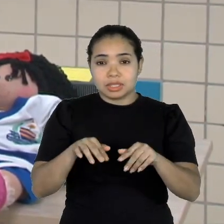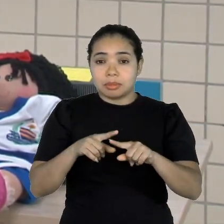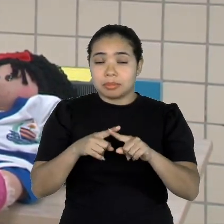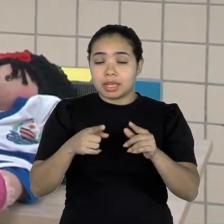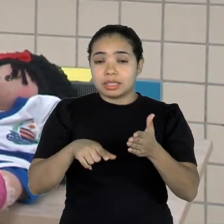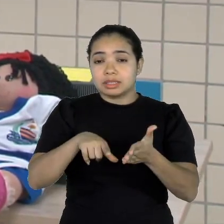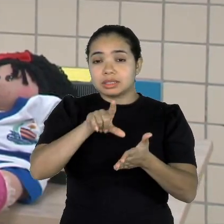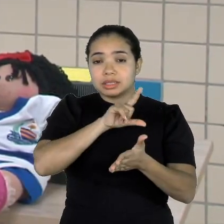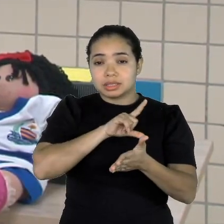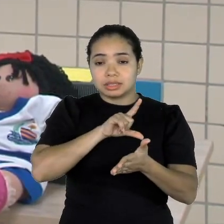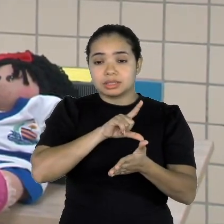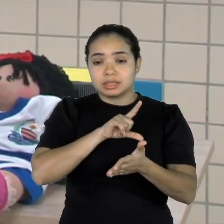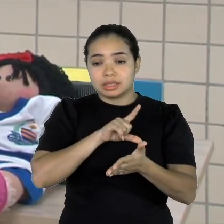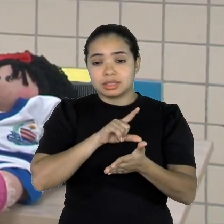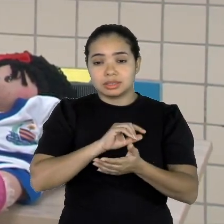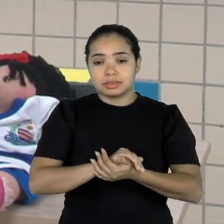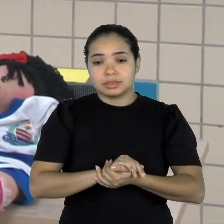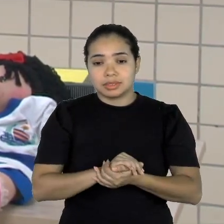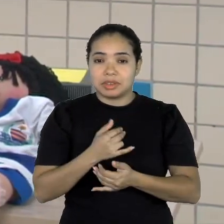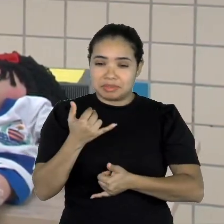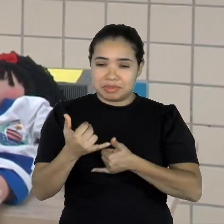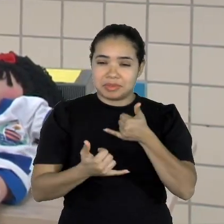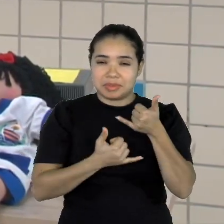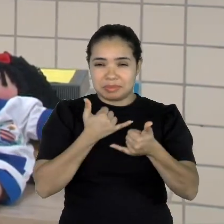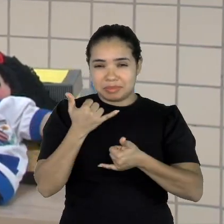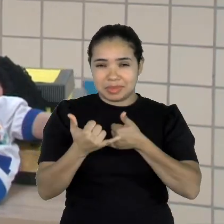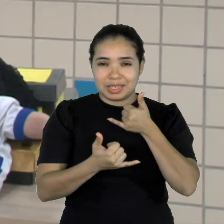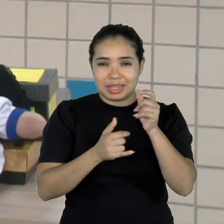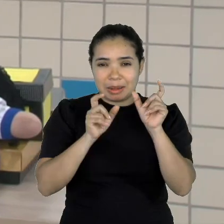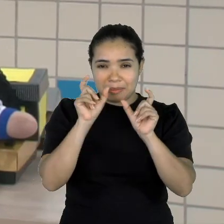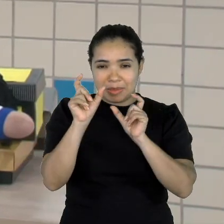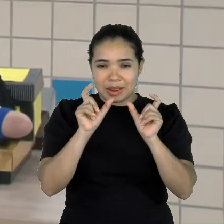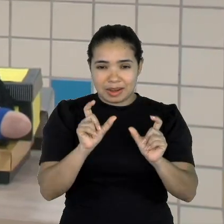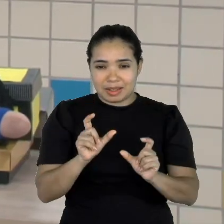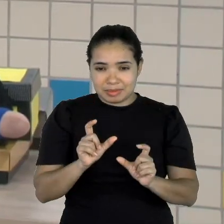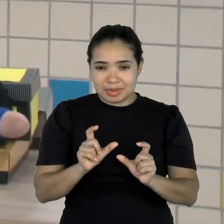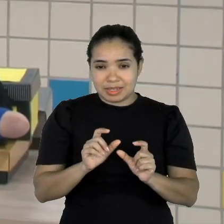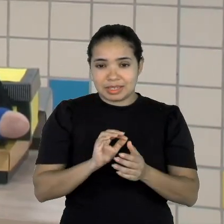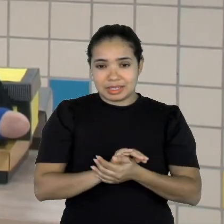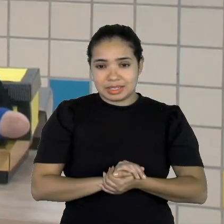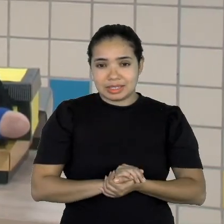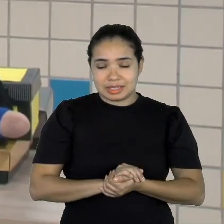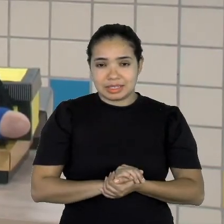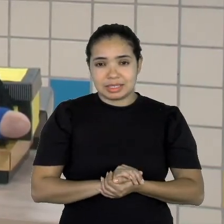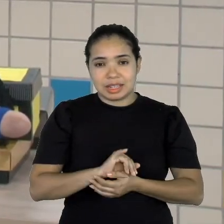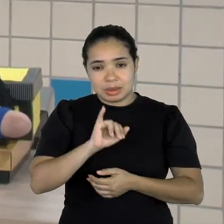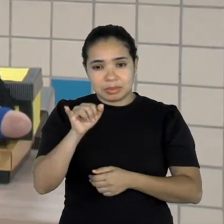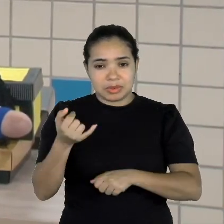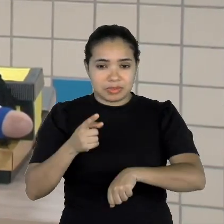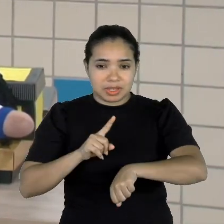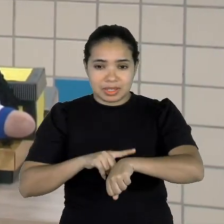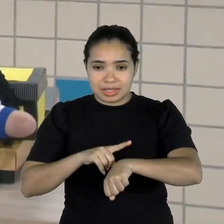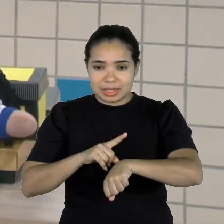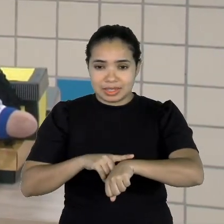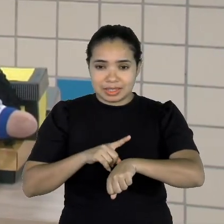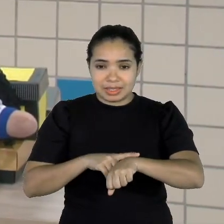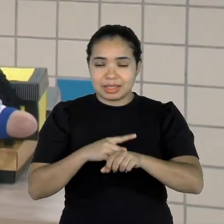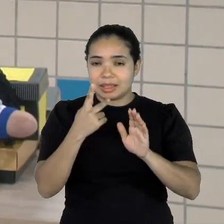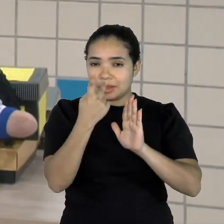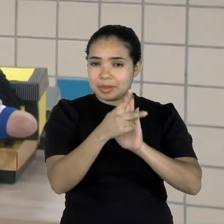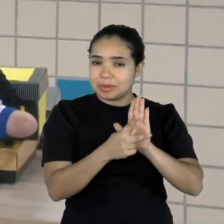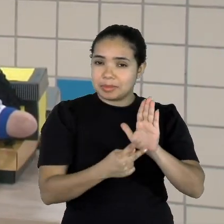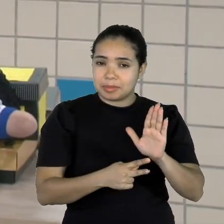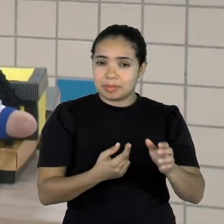antes nós vamos brincar um pouquinho com as palavras. Está acabando, vou aproveitar o tempo. Poema, a